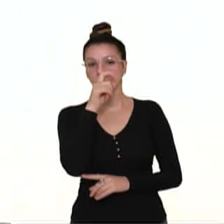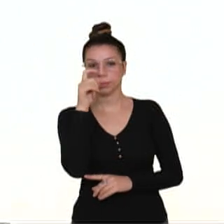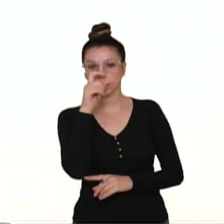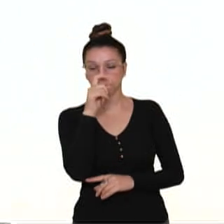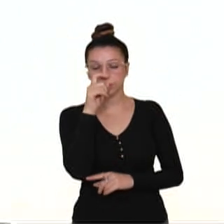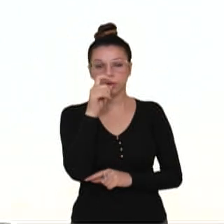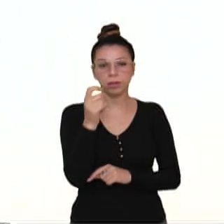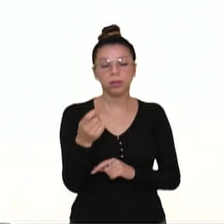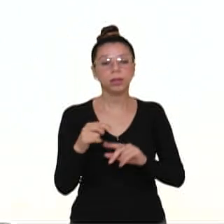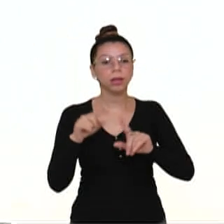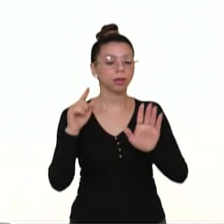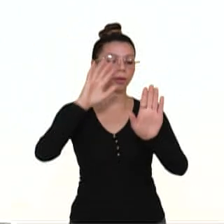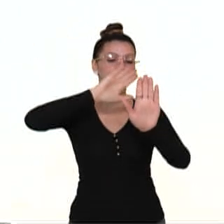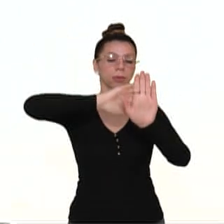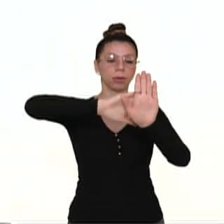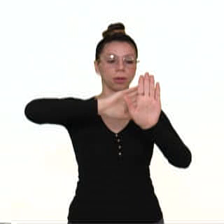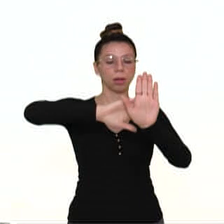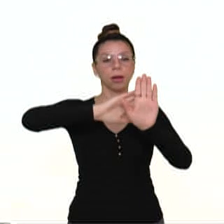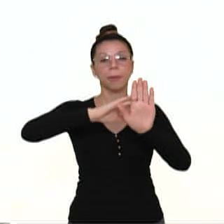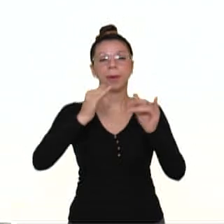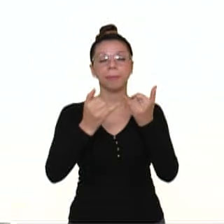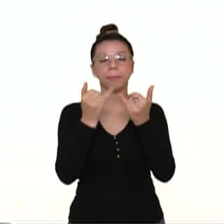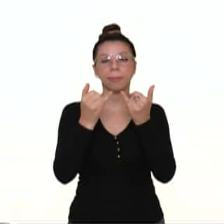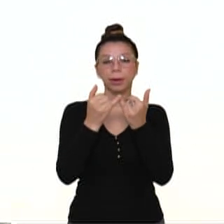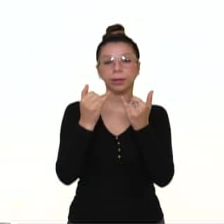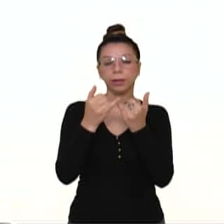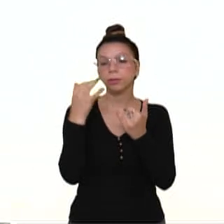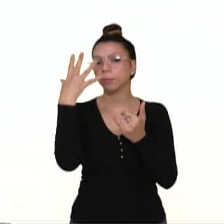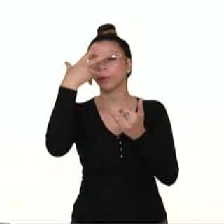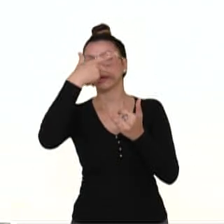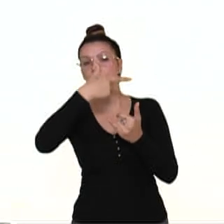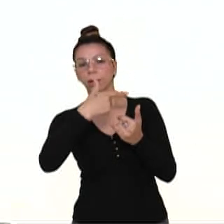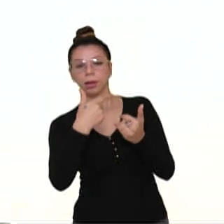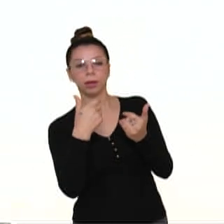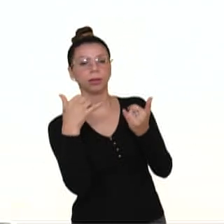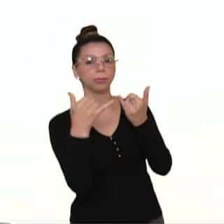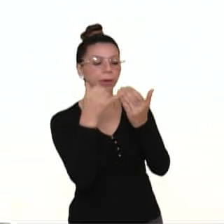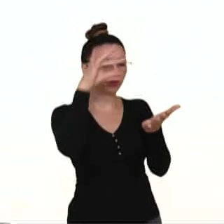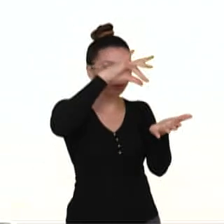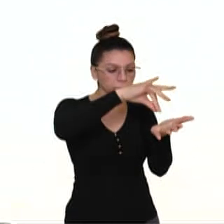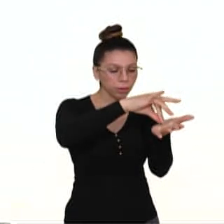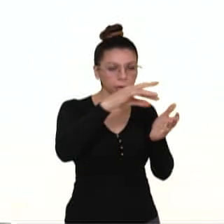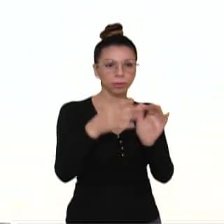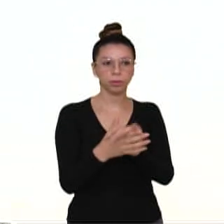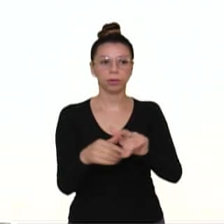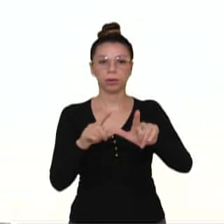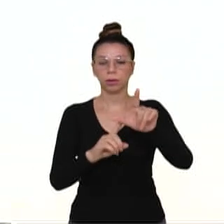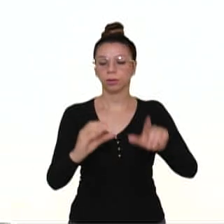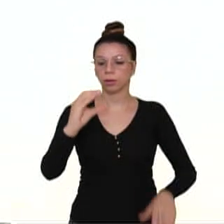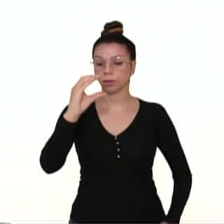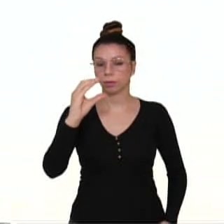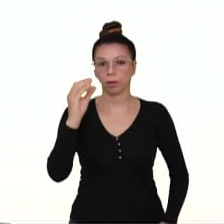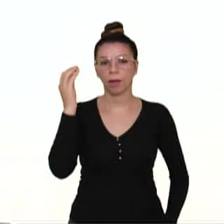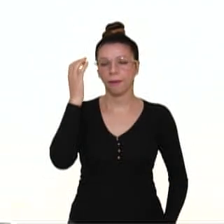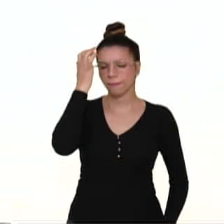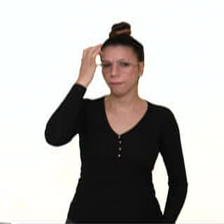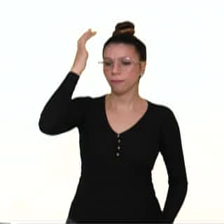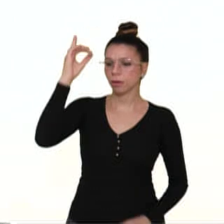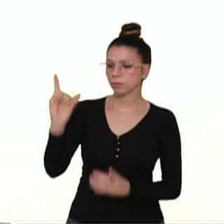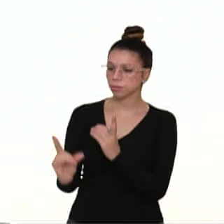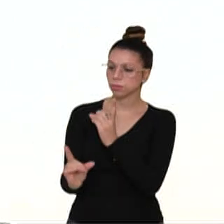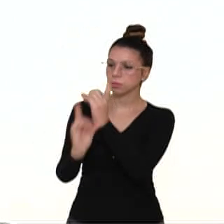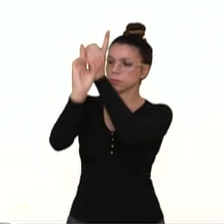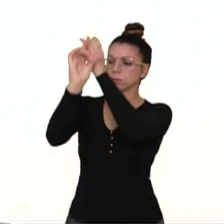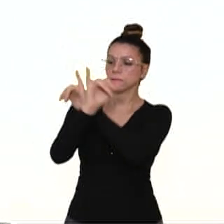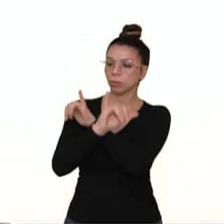artifícios que lhe confere aparência de verdade? Letra C. É muito fácil descobrir se